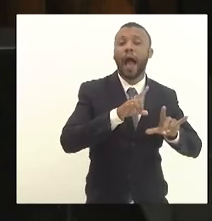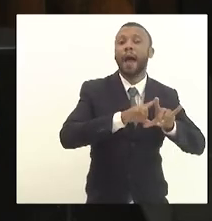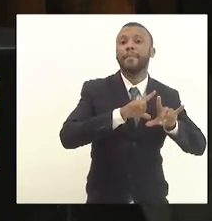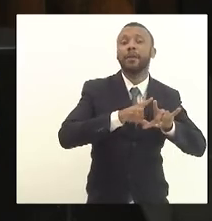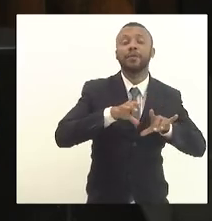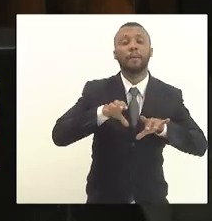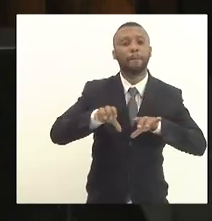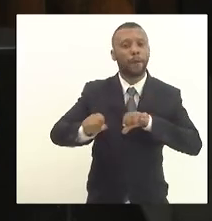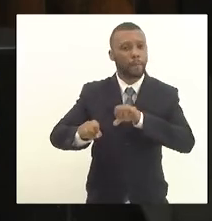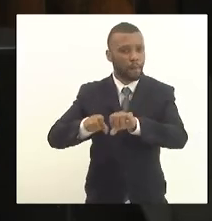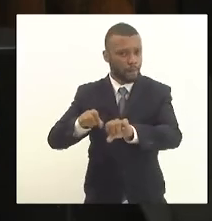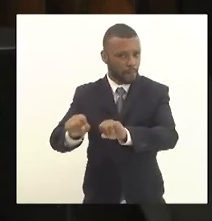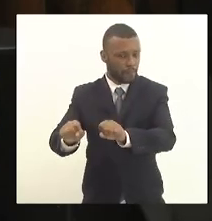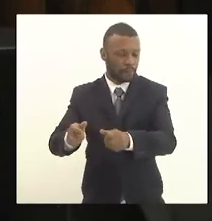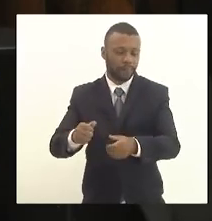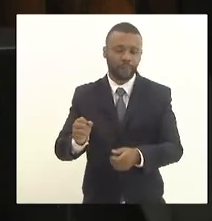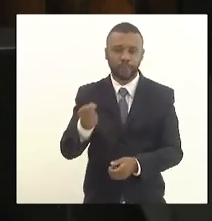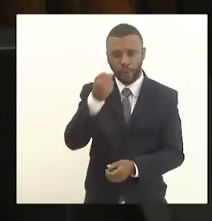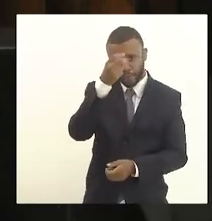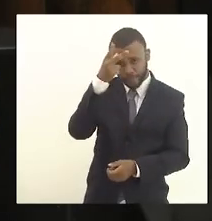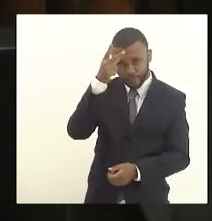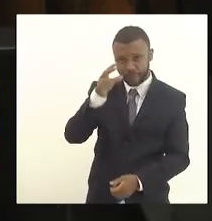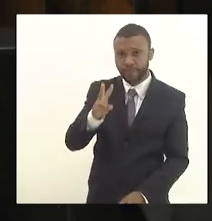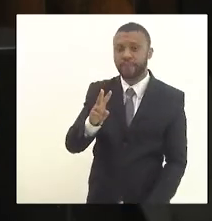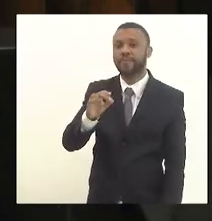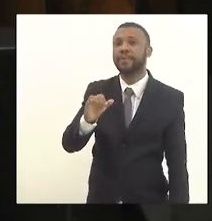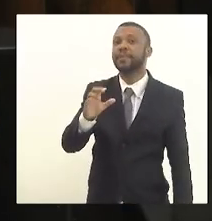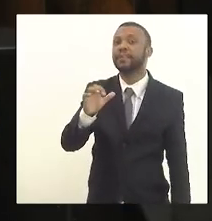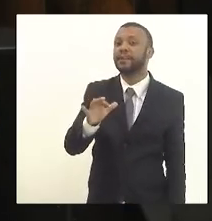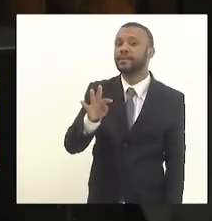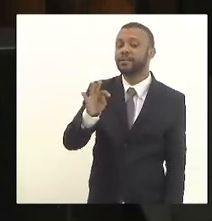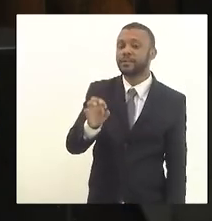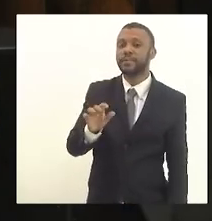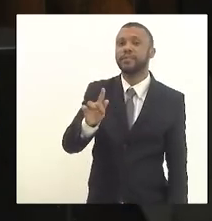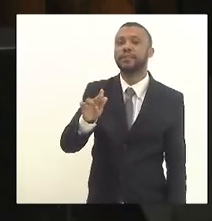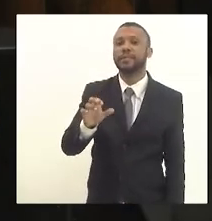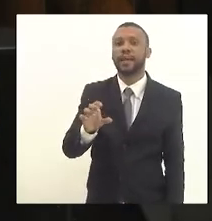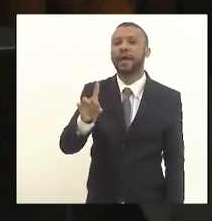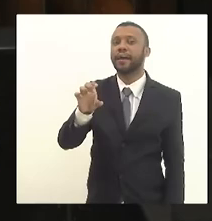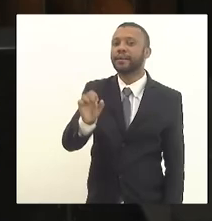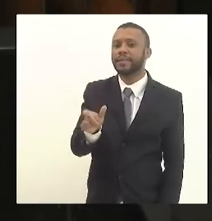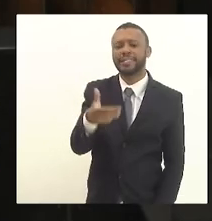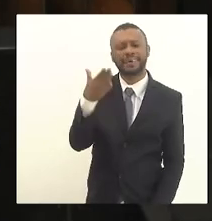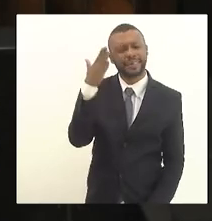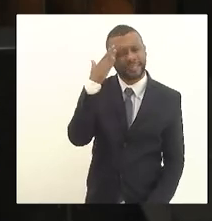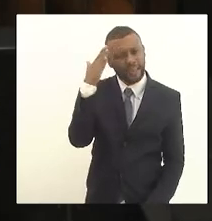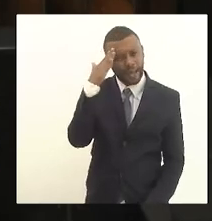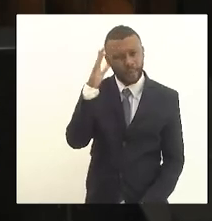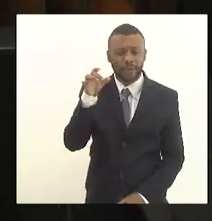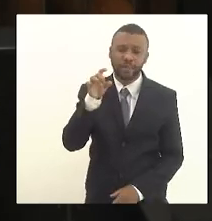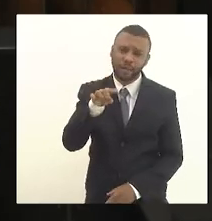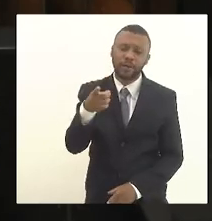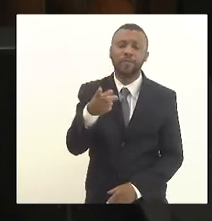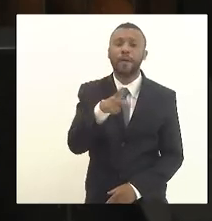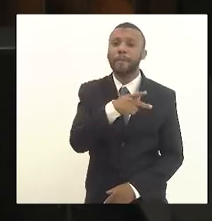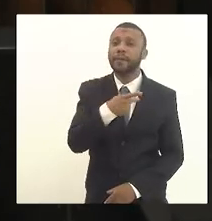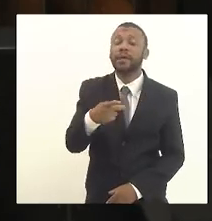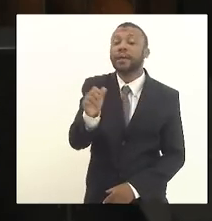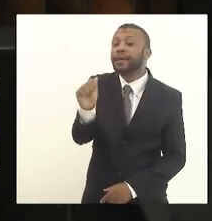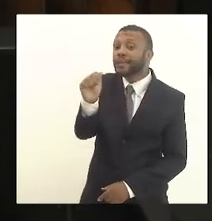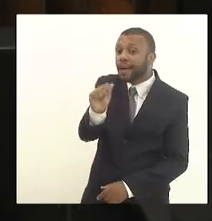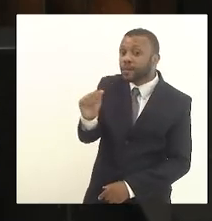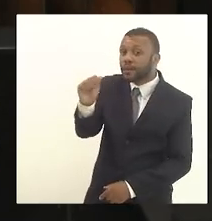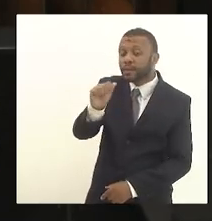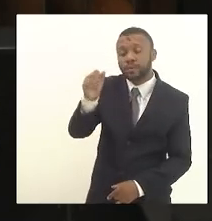O prefeito Vicente Guedes sabe disso, que já foi presidente da Associação de Prefeitos. Além de